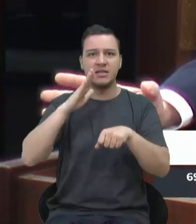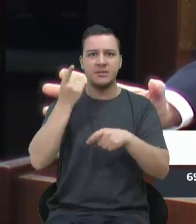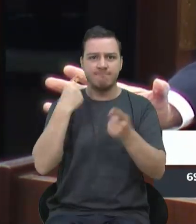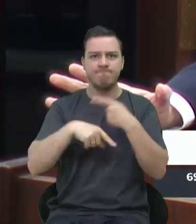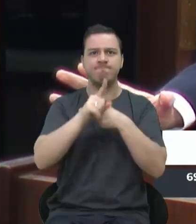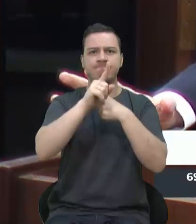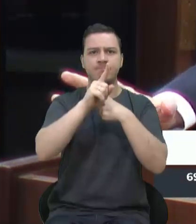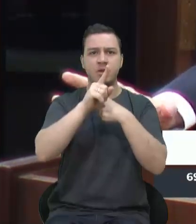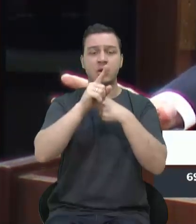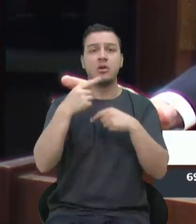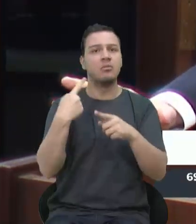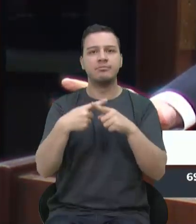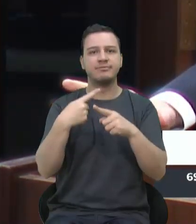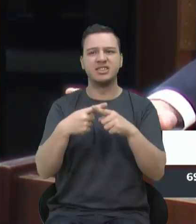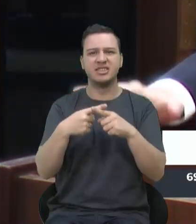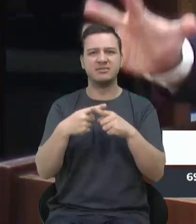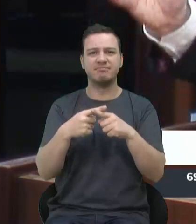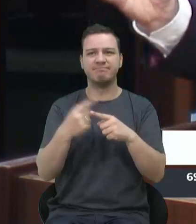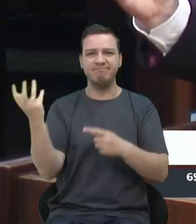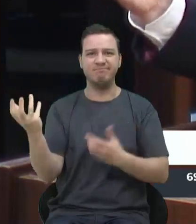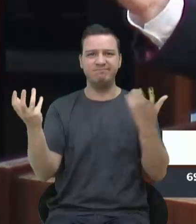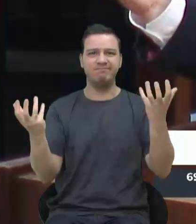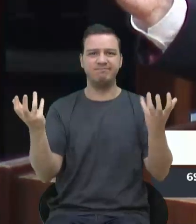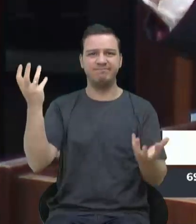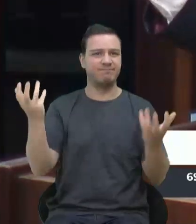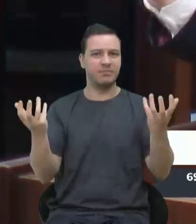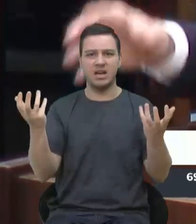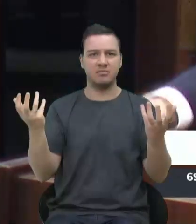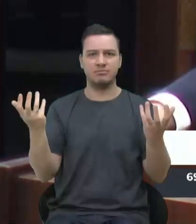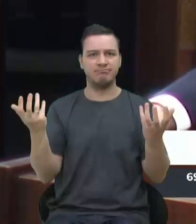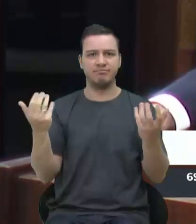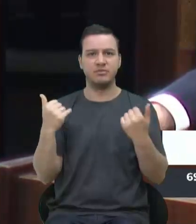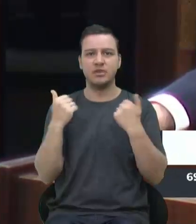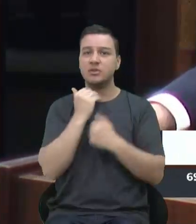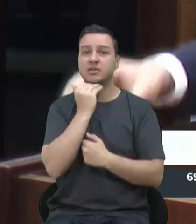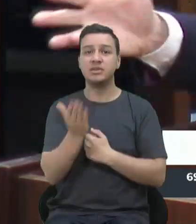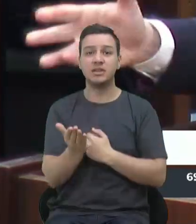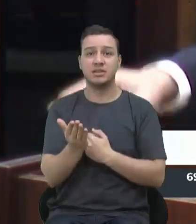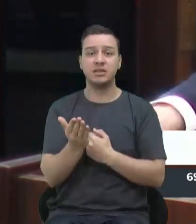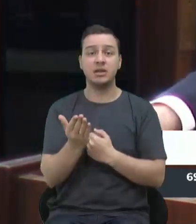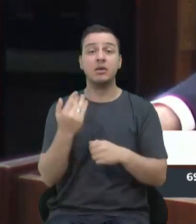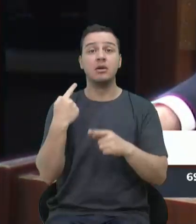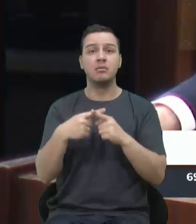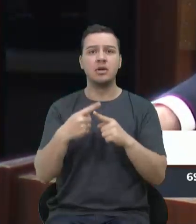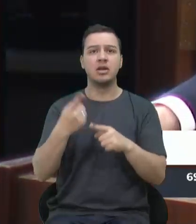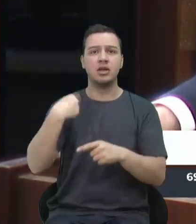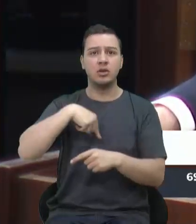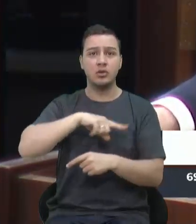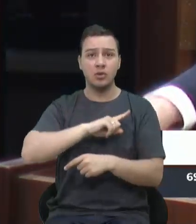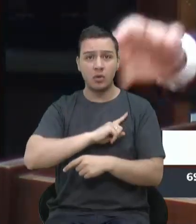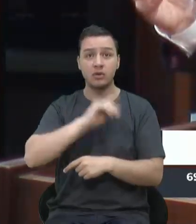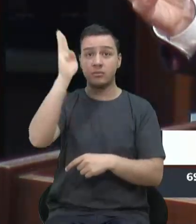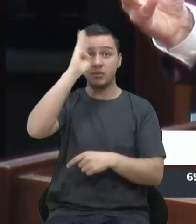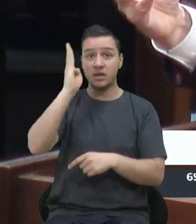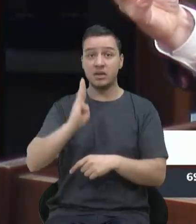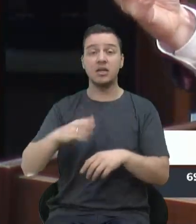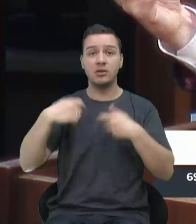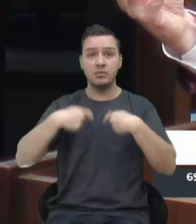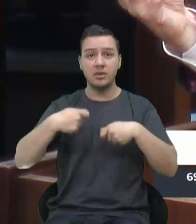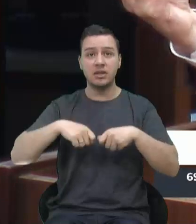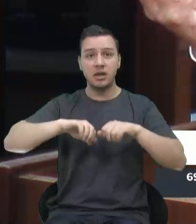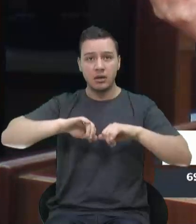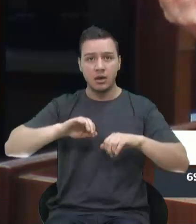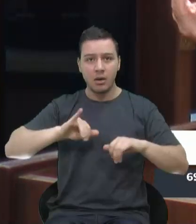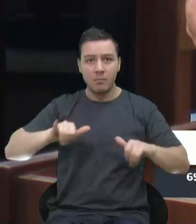nenhum dos extremos contribui. Porque nós não podemos perder, como brasileiros que somos e brasileiras, a oportunidade